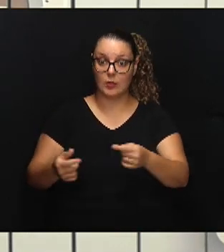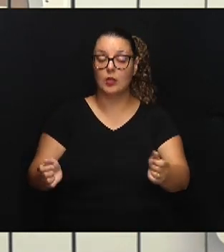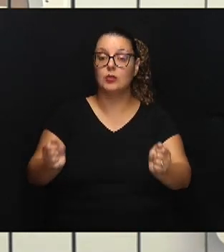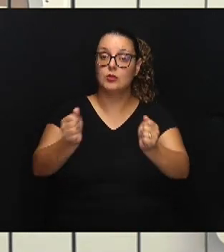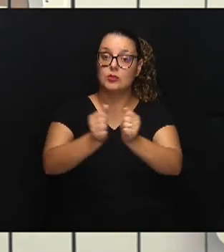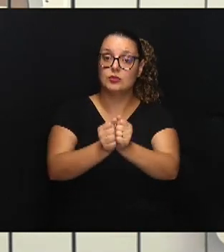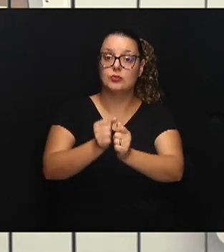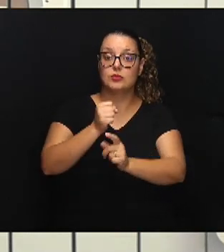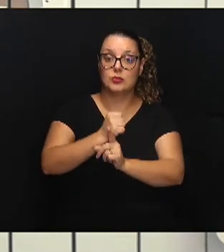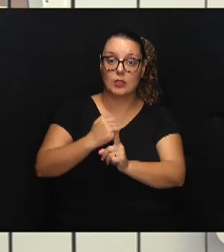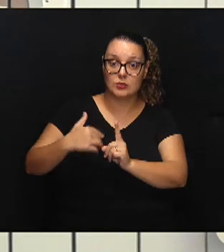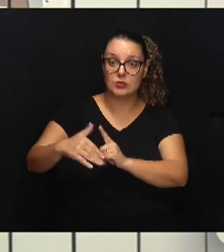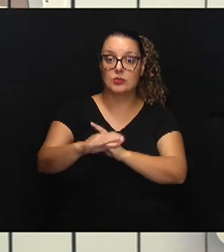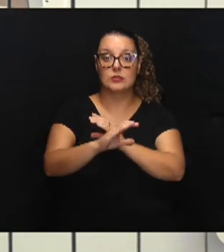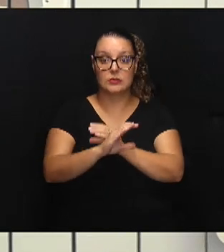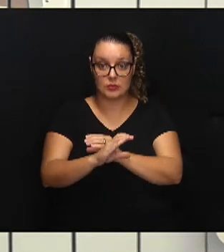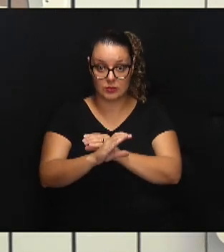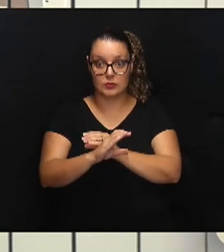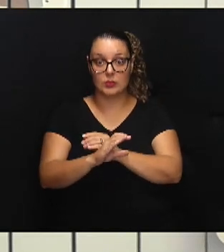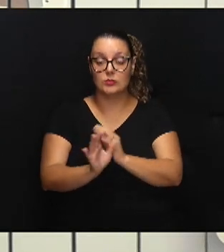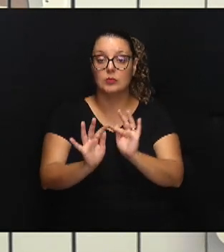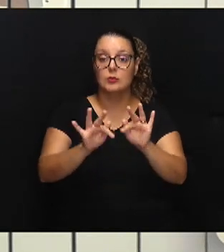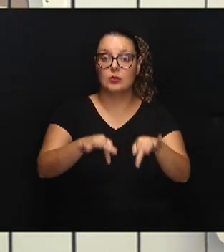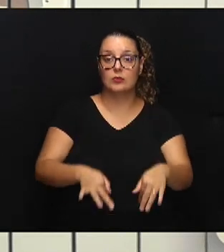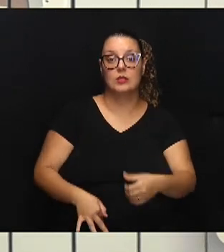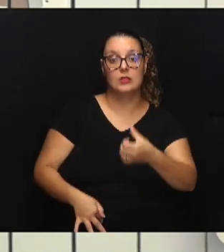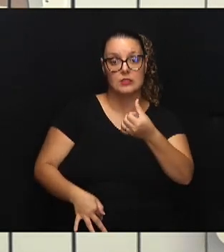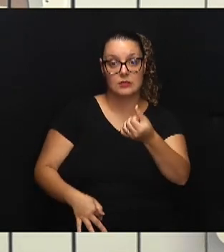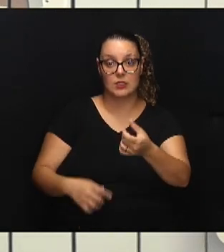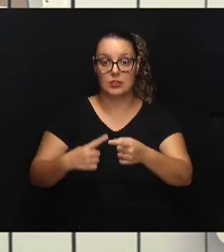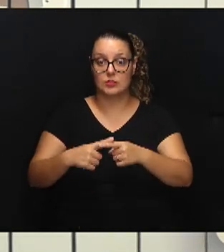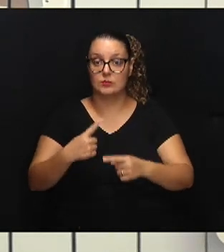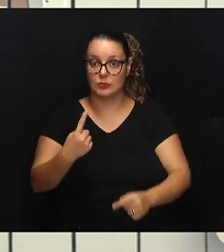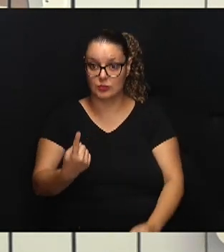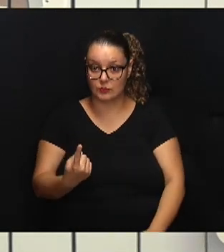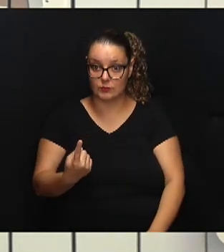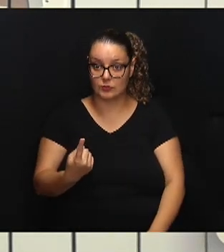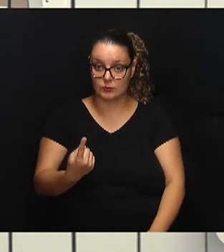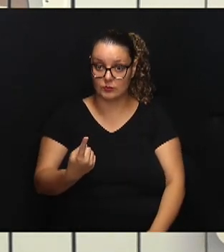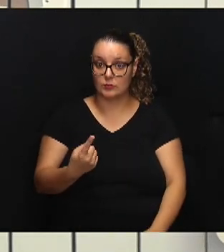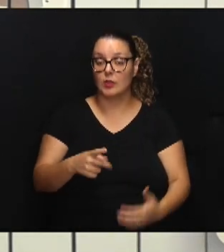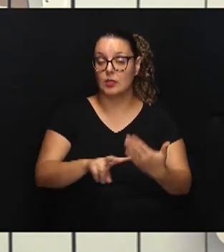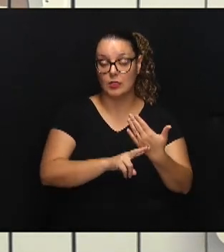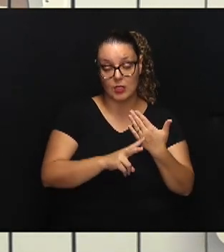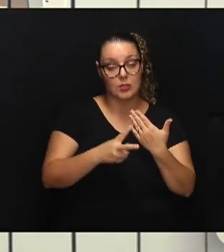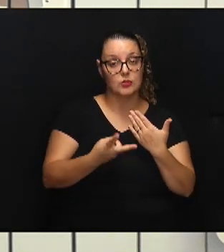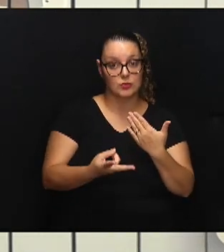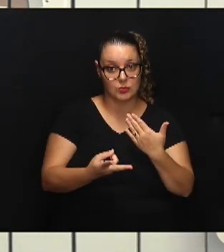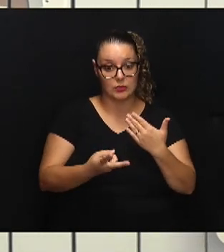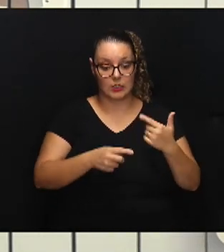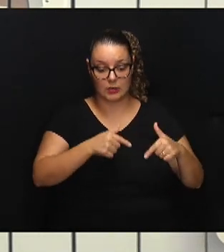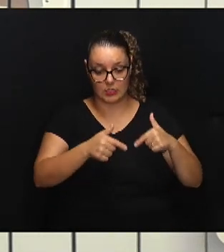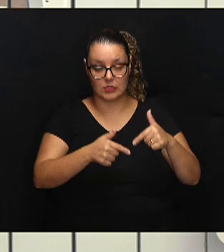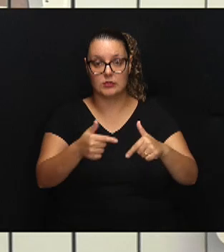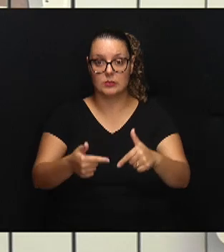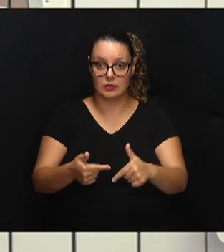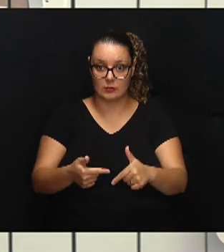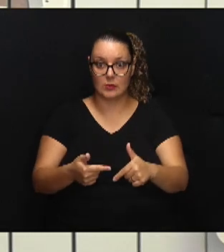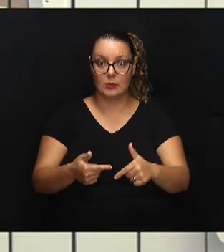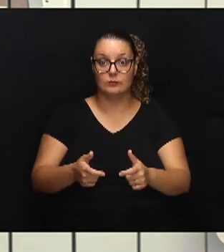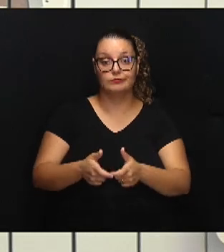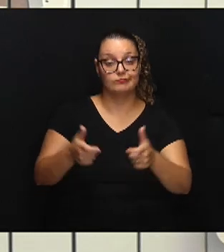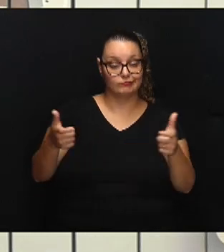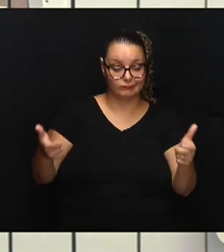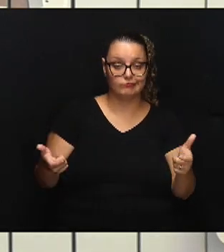à sociedade civil, sobre o fim da escala 6x1 e os reflexos dessa jornada de trabalho